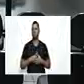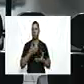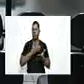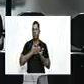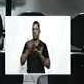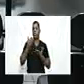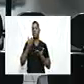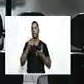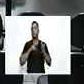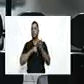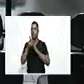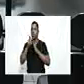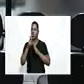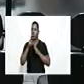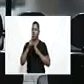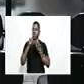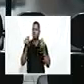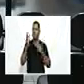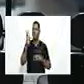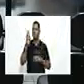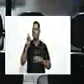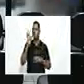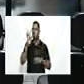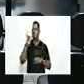começar a pergunta primeira